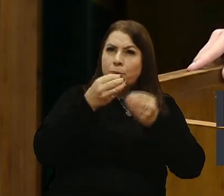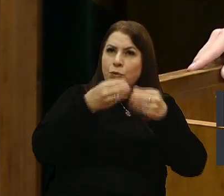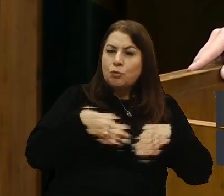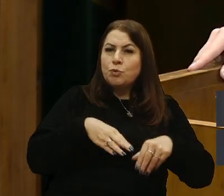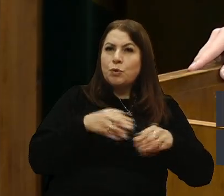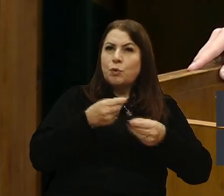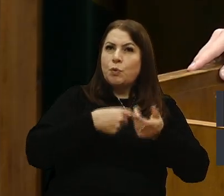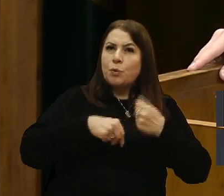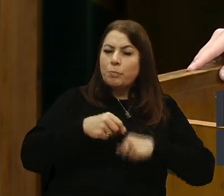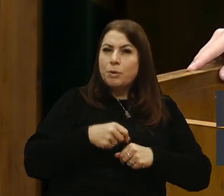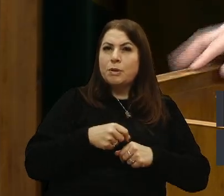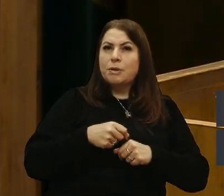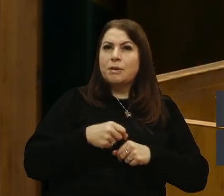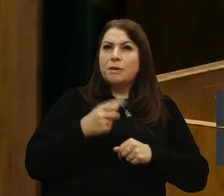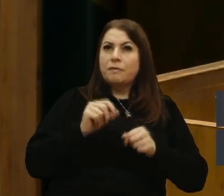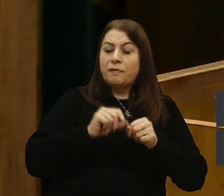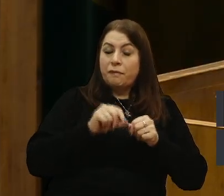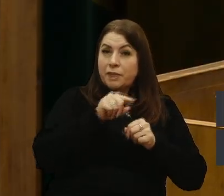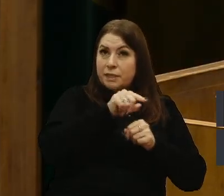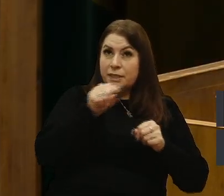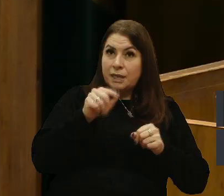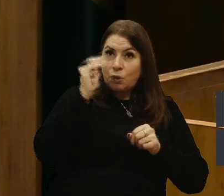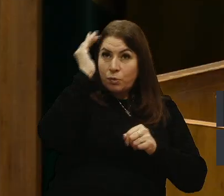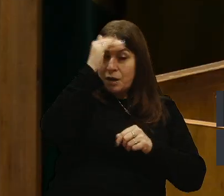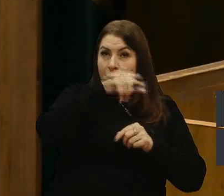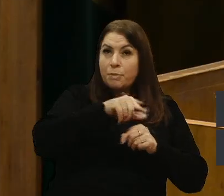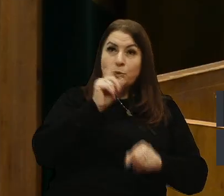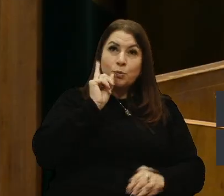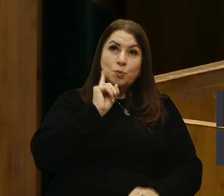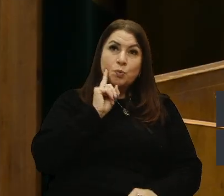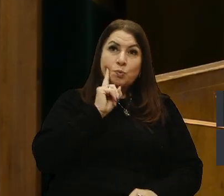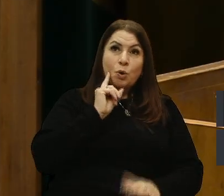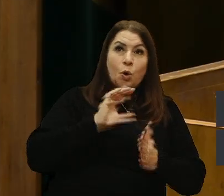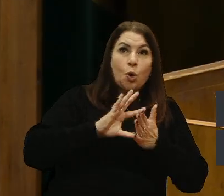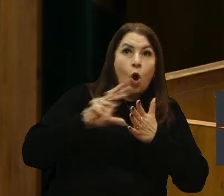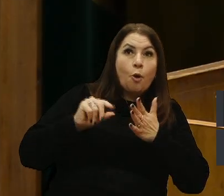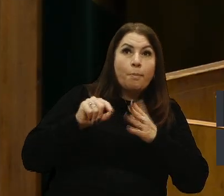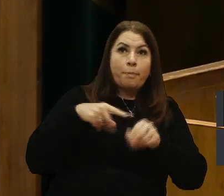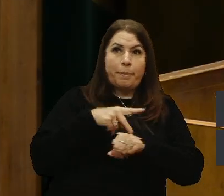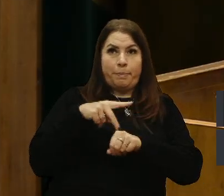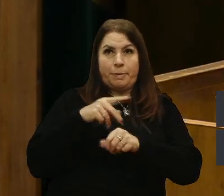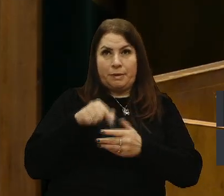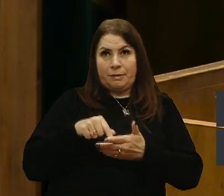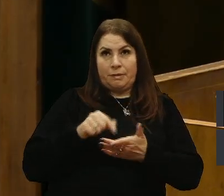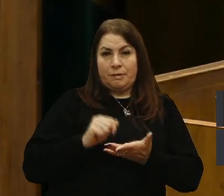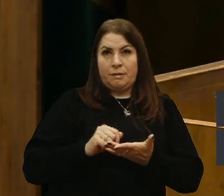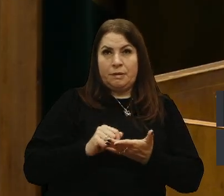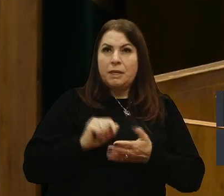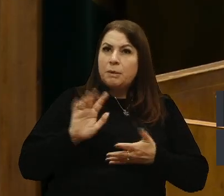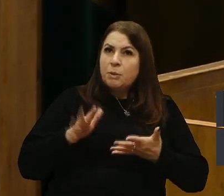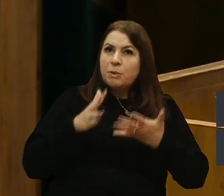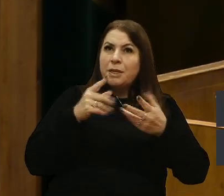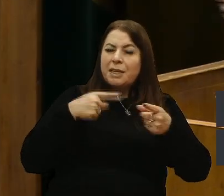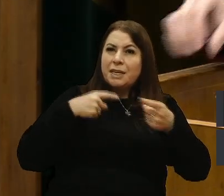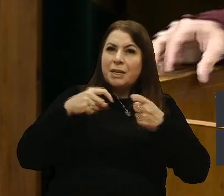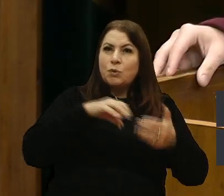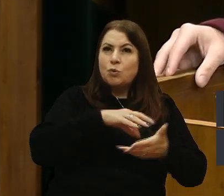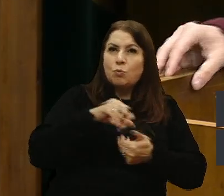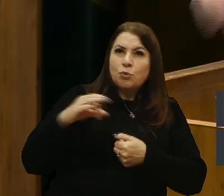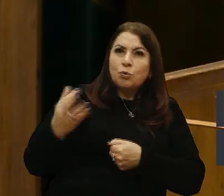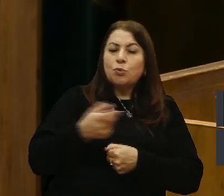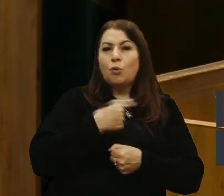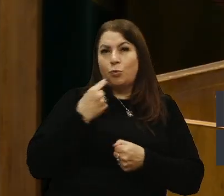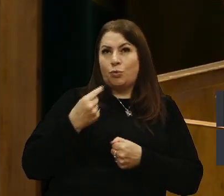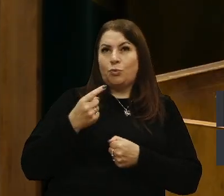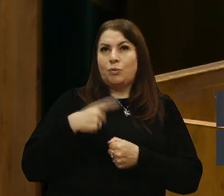nossa economia, que quer fazer com que Trump e os Estados Unidos roubem o nosso país, promovem guerra no mundo inteiro.